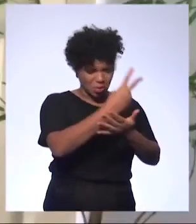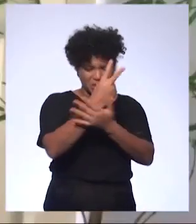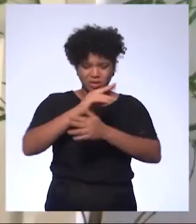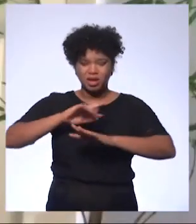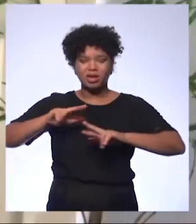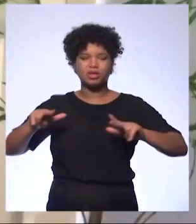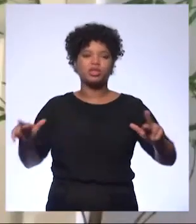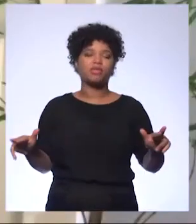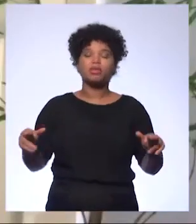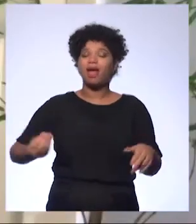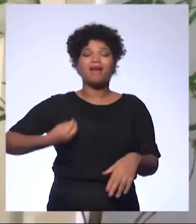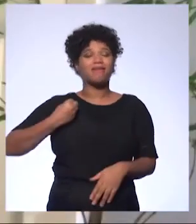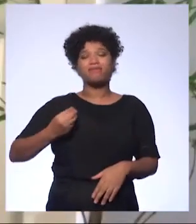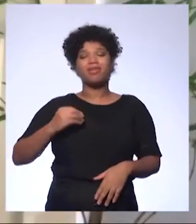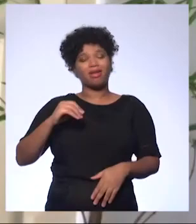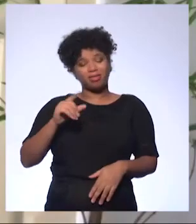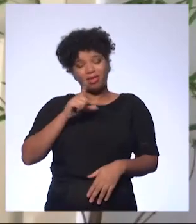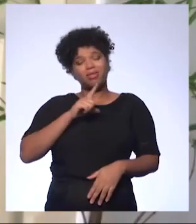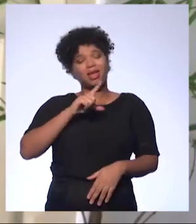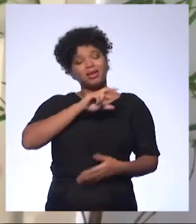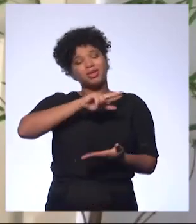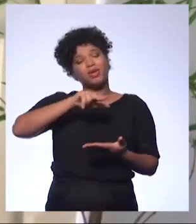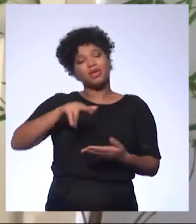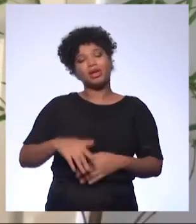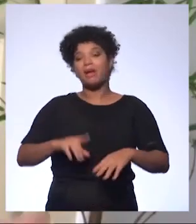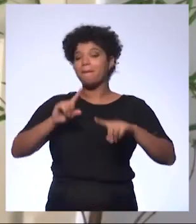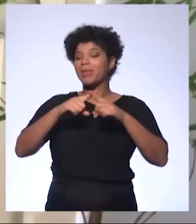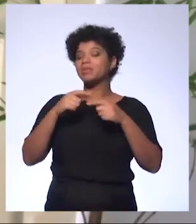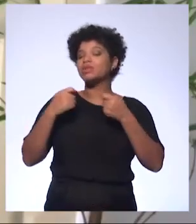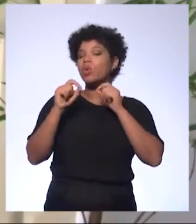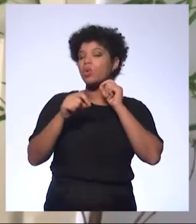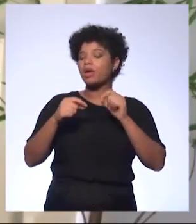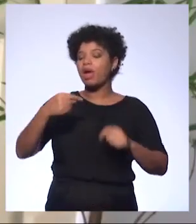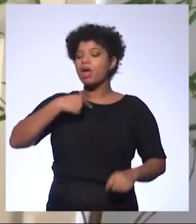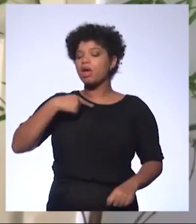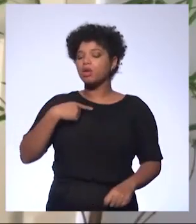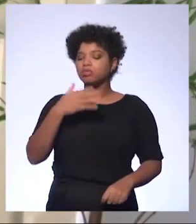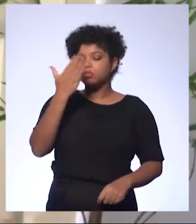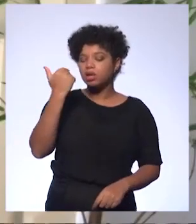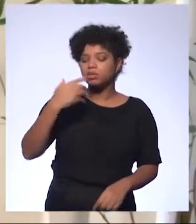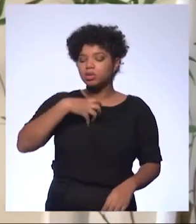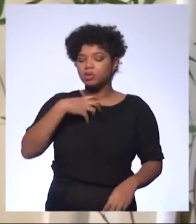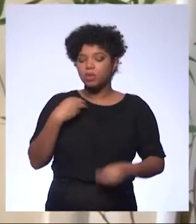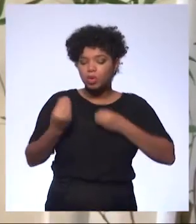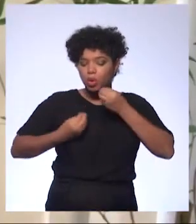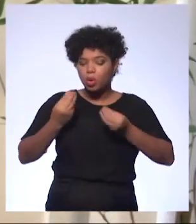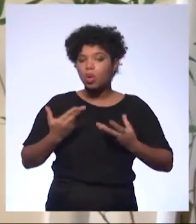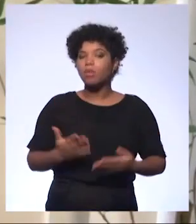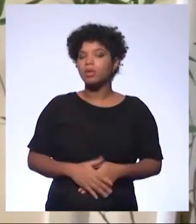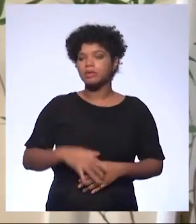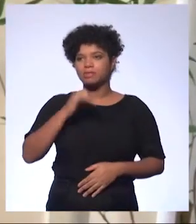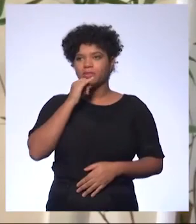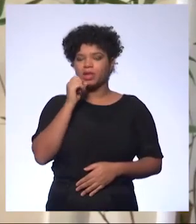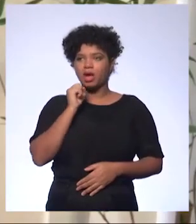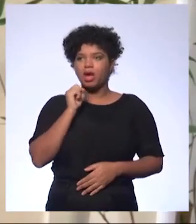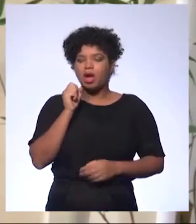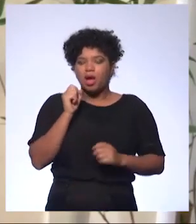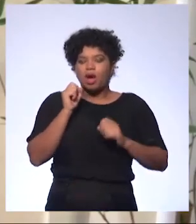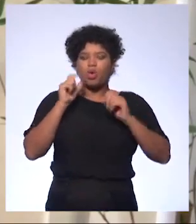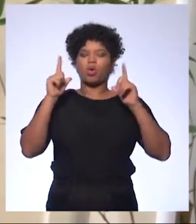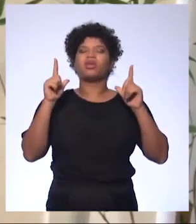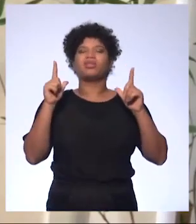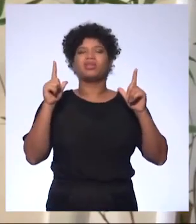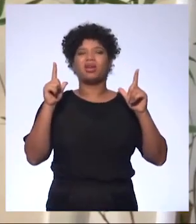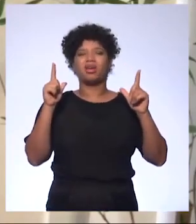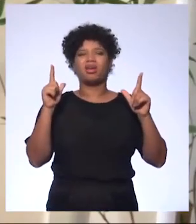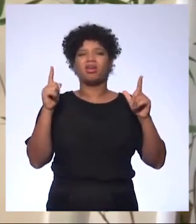também. A vida é assim. A diferença é como é que você lida com as coisas que acontecem no seu dia a dia. Acordar desanimado não quer